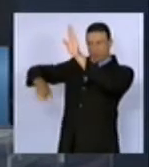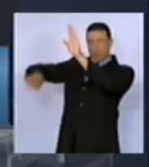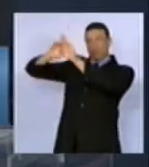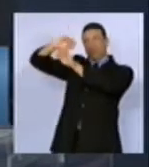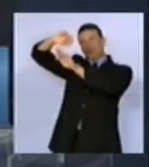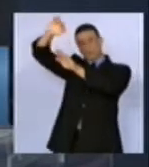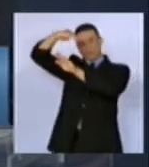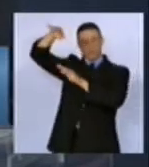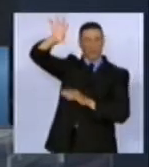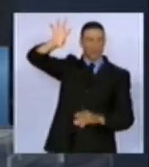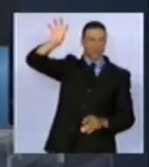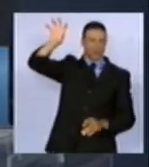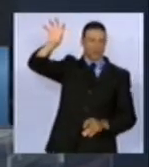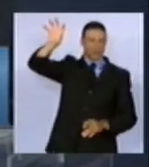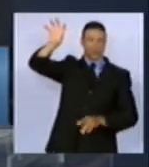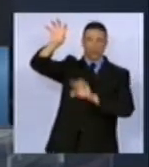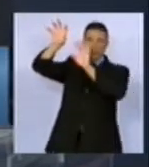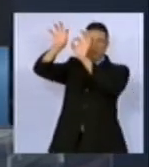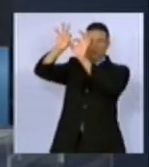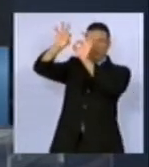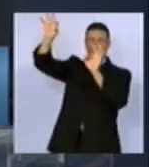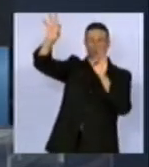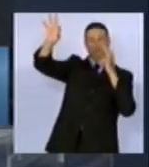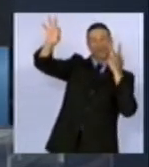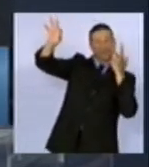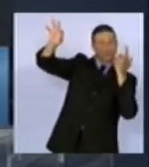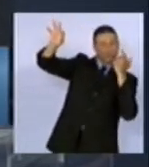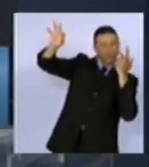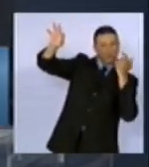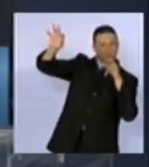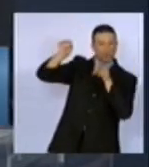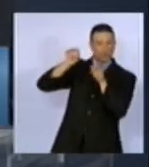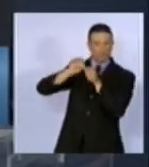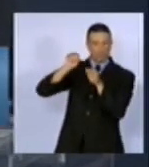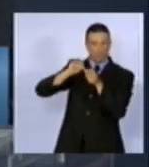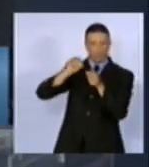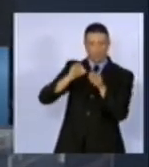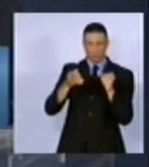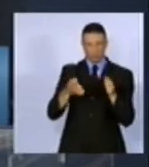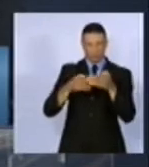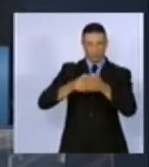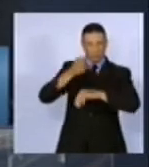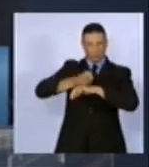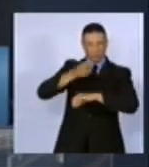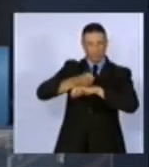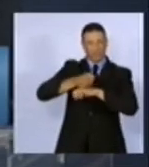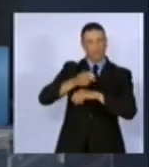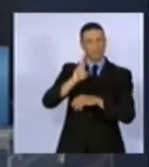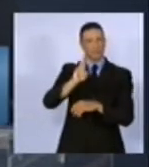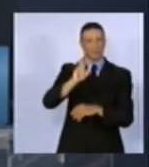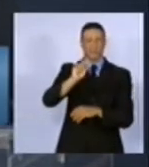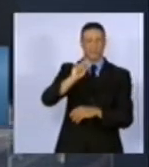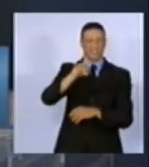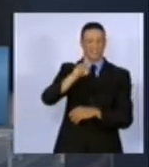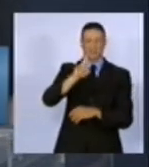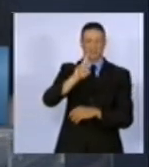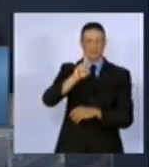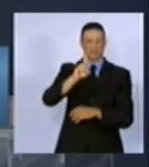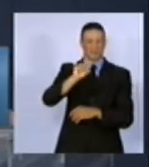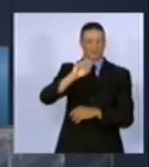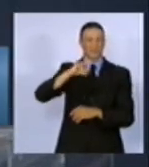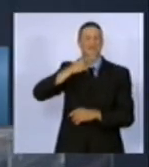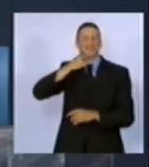produção alguns pontos isolados no Ceará com a produção de rapadura e aguardente e no extremo sul da Bahia essa